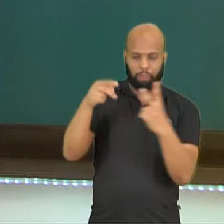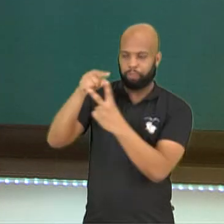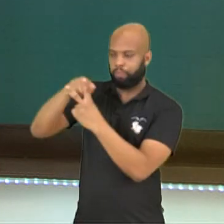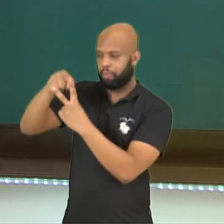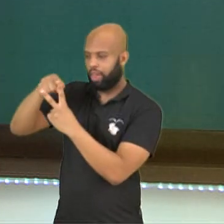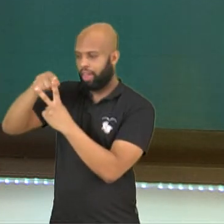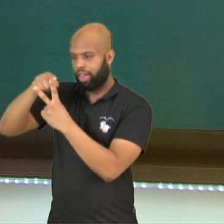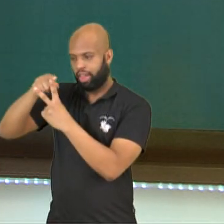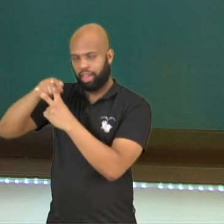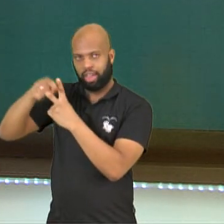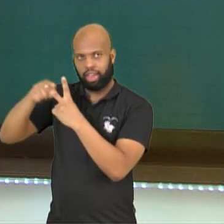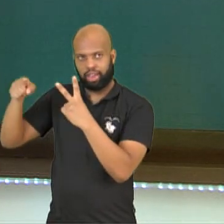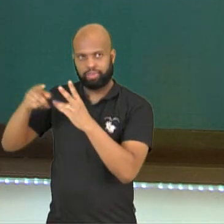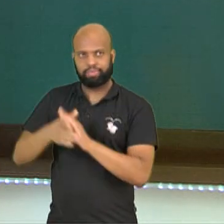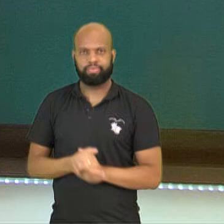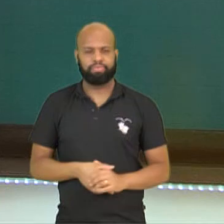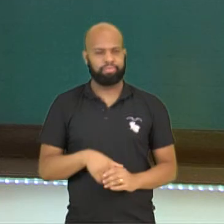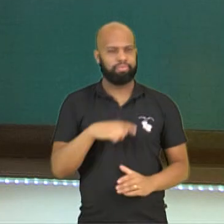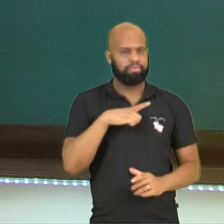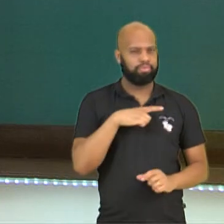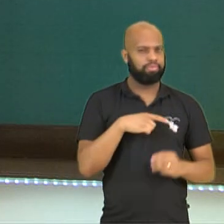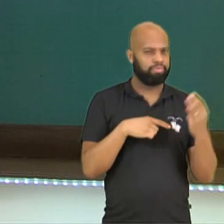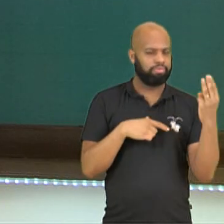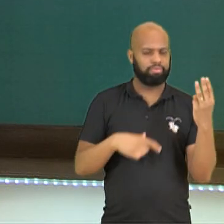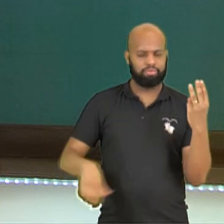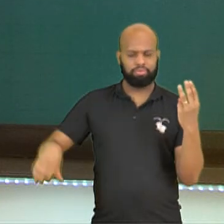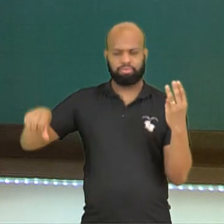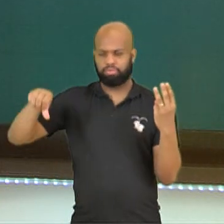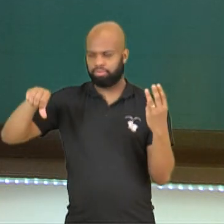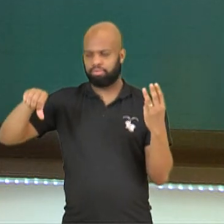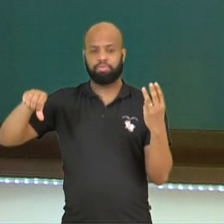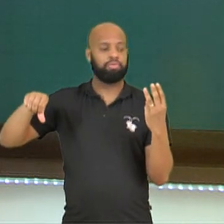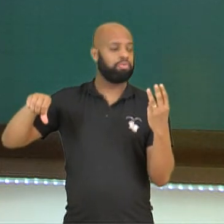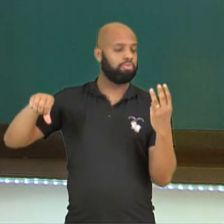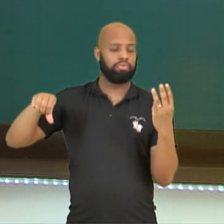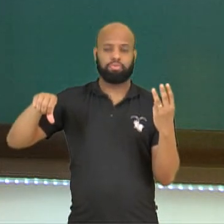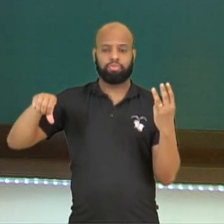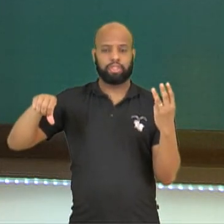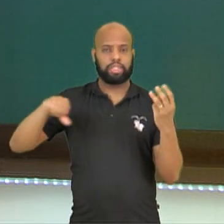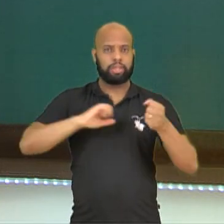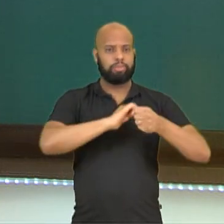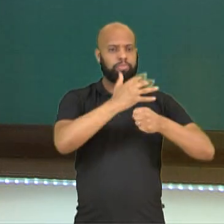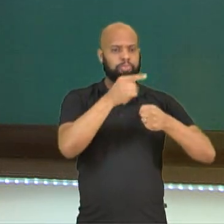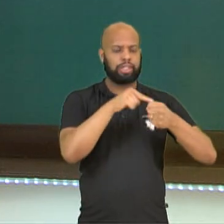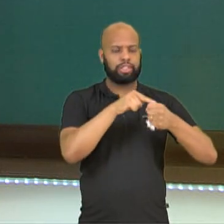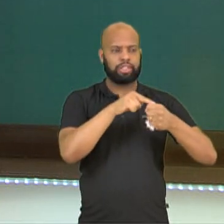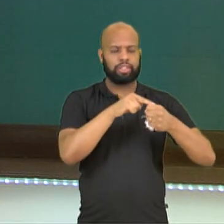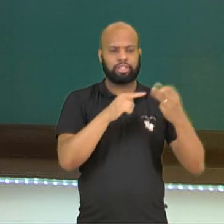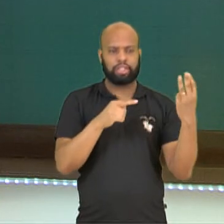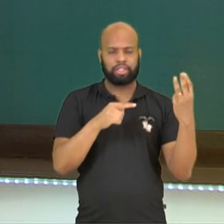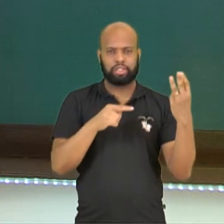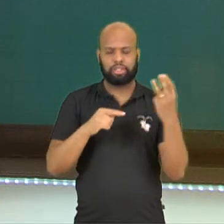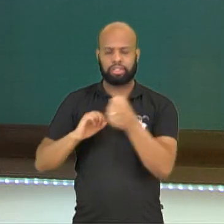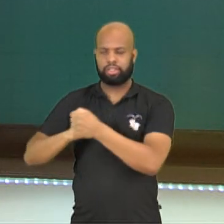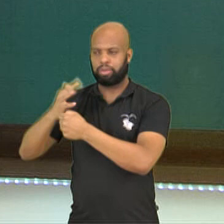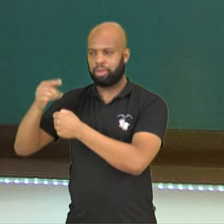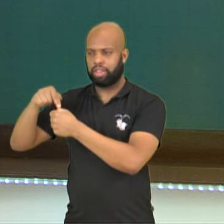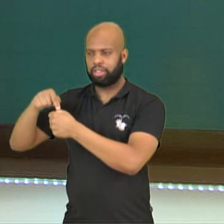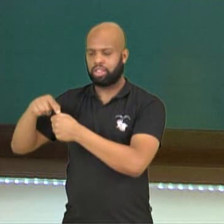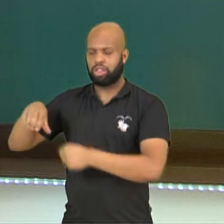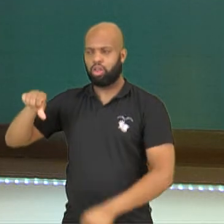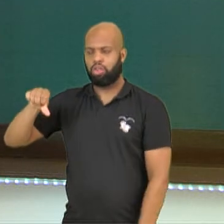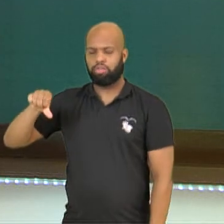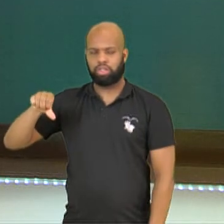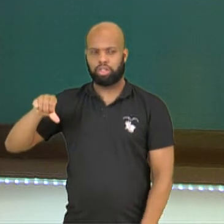olhar. Aqui a base é 9, aqui é 3. Se eu deixar na mesma base, quem sabe o negócio fique mais